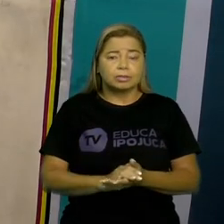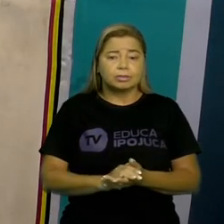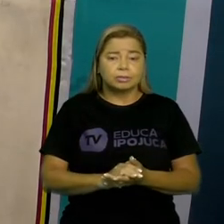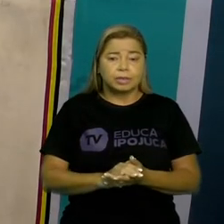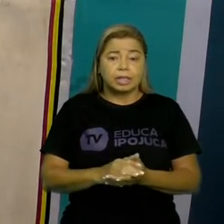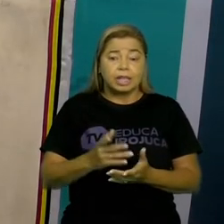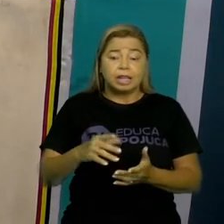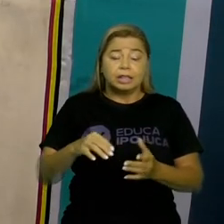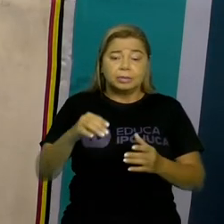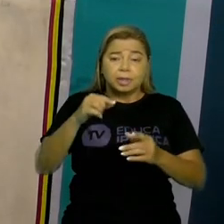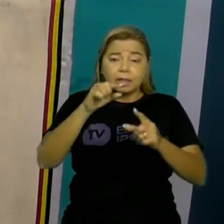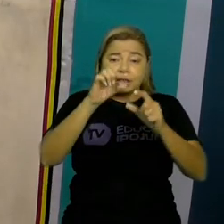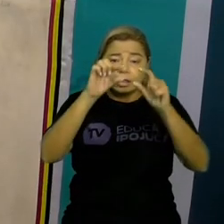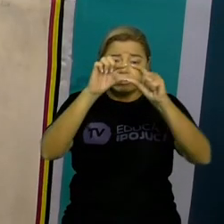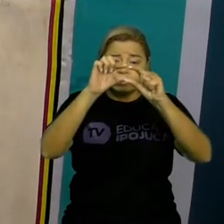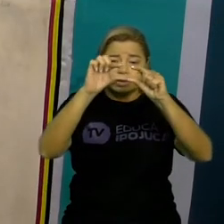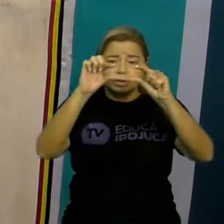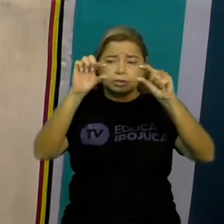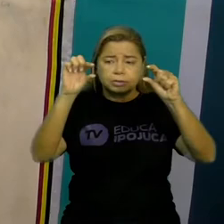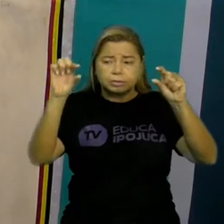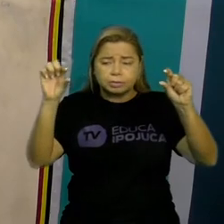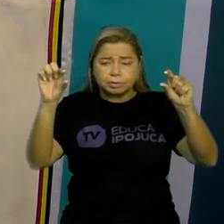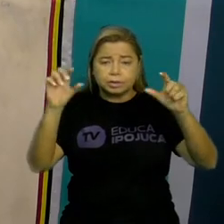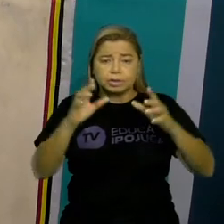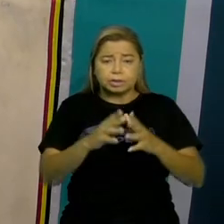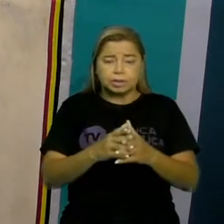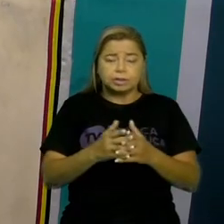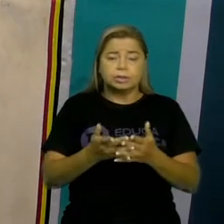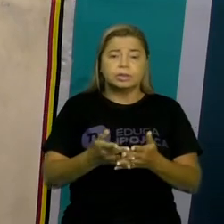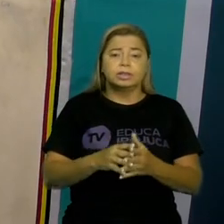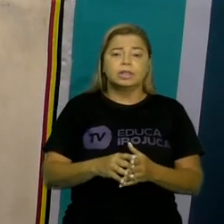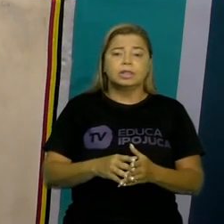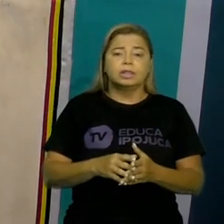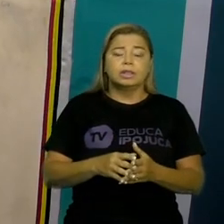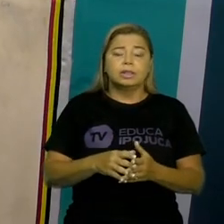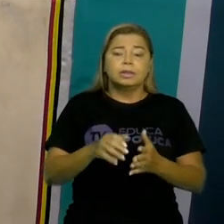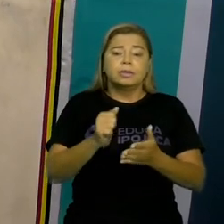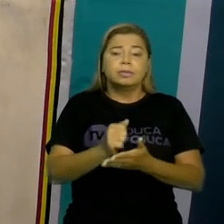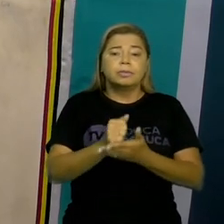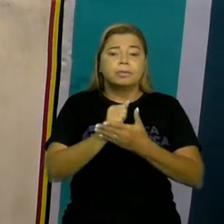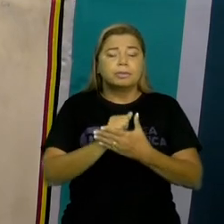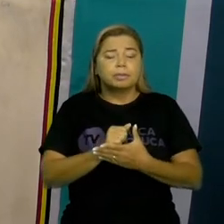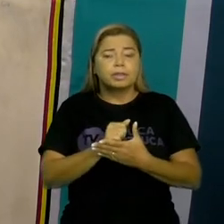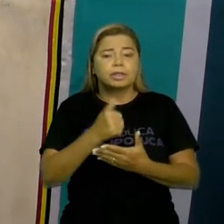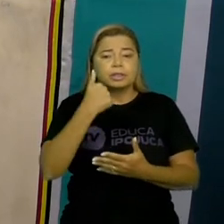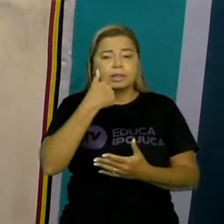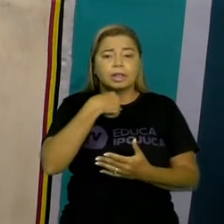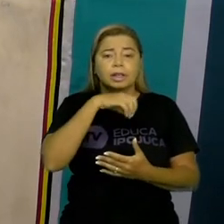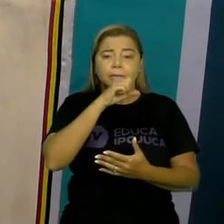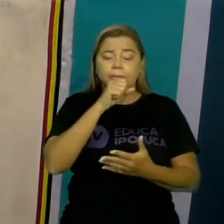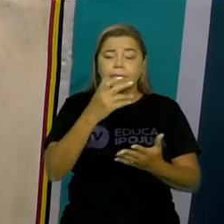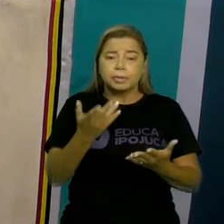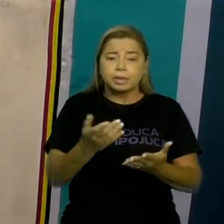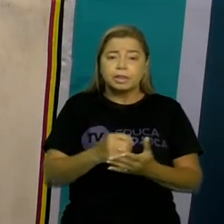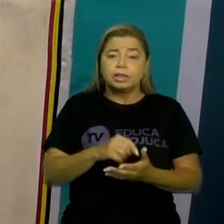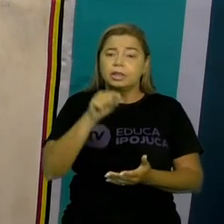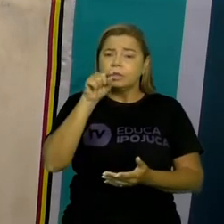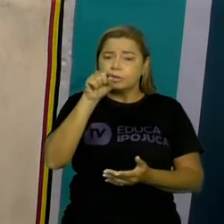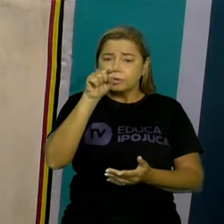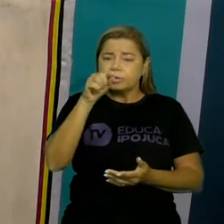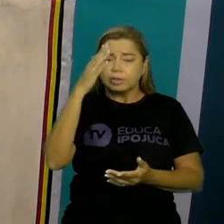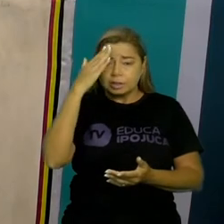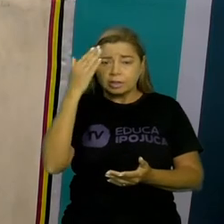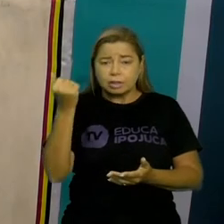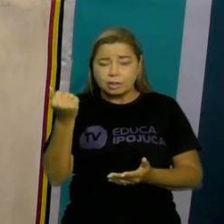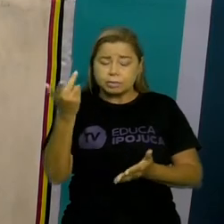tirinha de papel, ó, vocês vão, ou a mamãe, tá certo? Vai escrever a letrinha, né? Cada